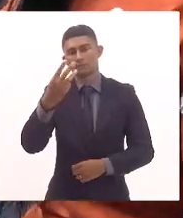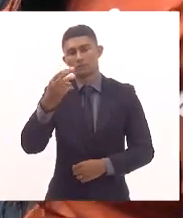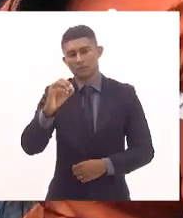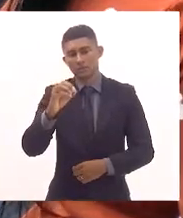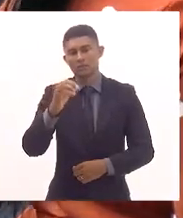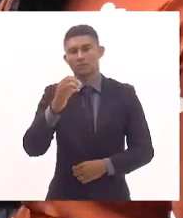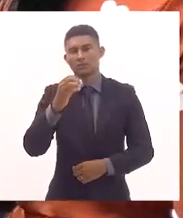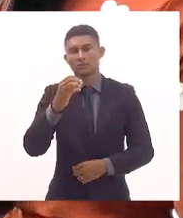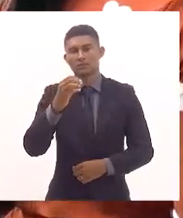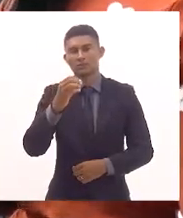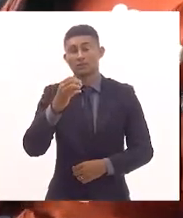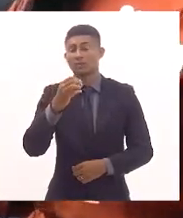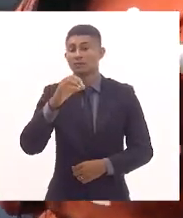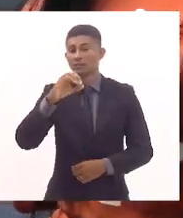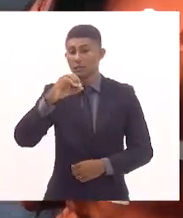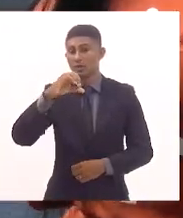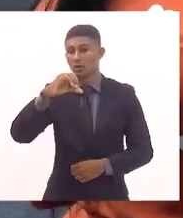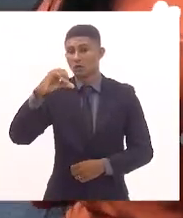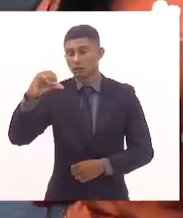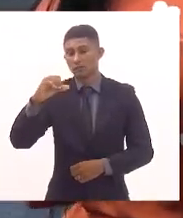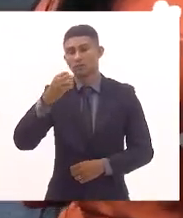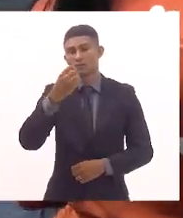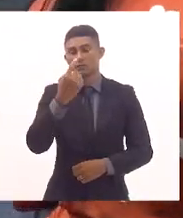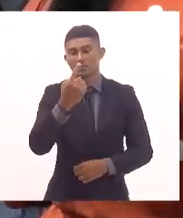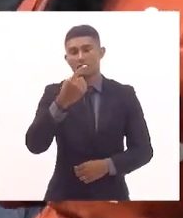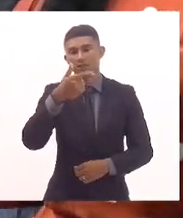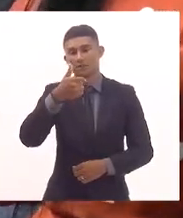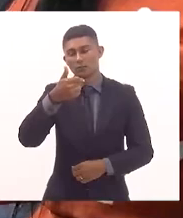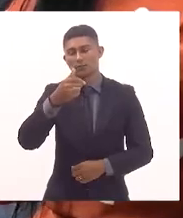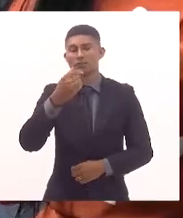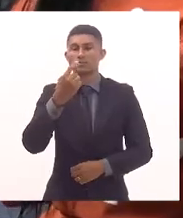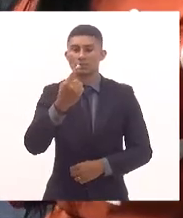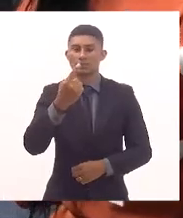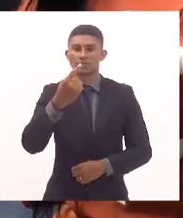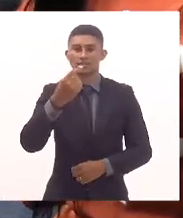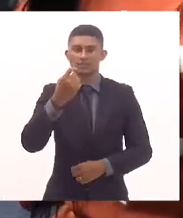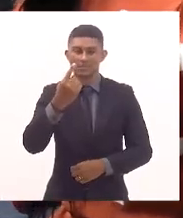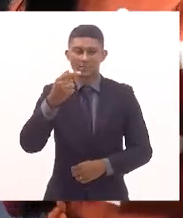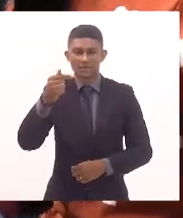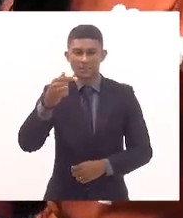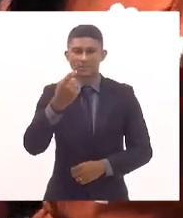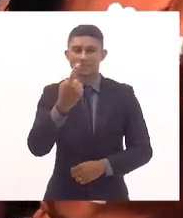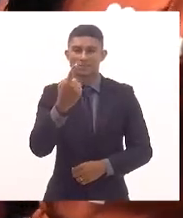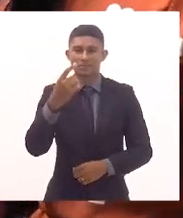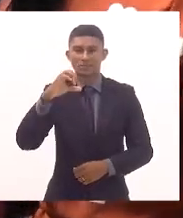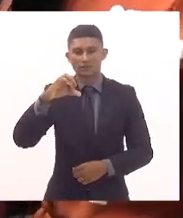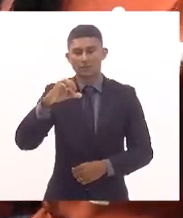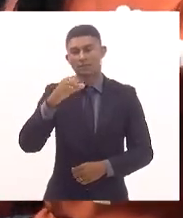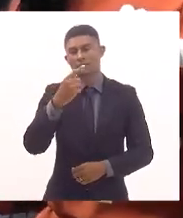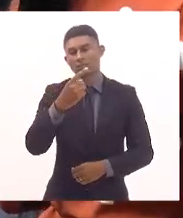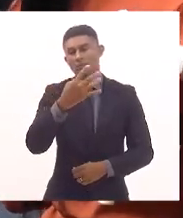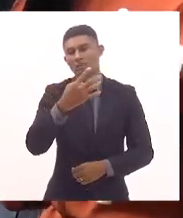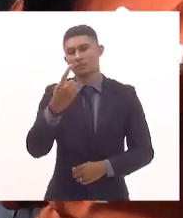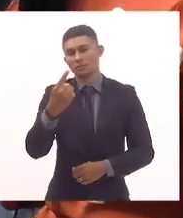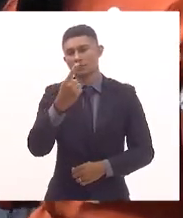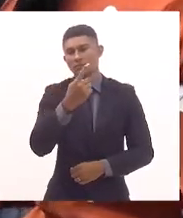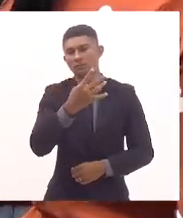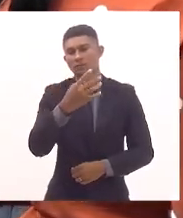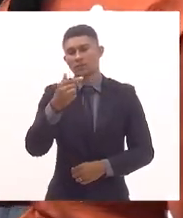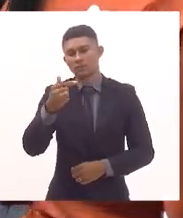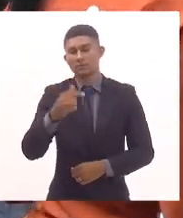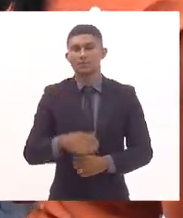6, 0, 9, 9, 112, 115, 116, 117, 119, 141, 144,